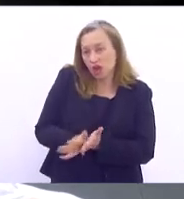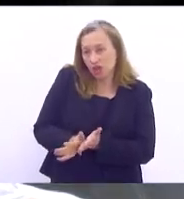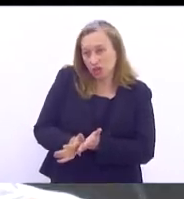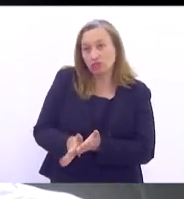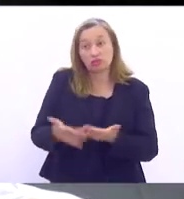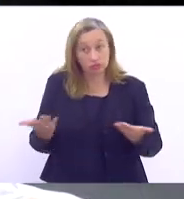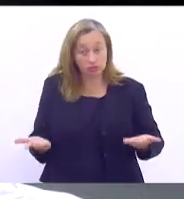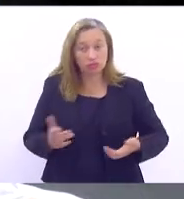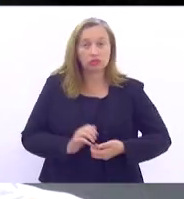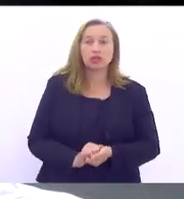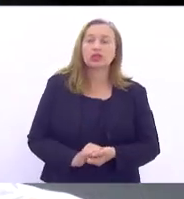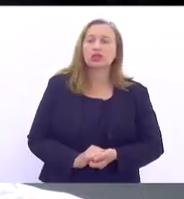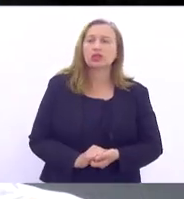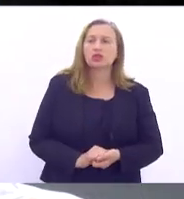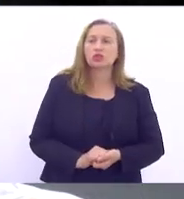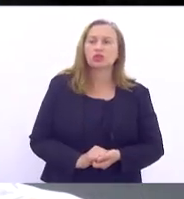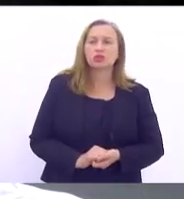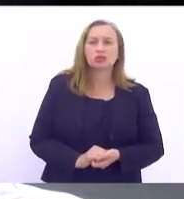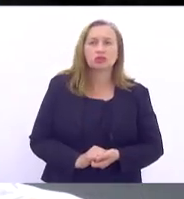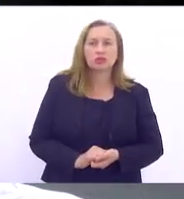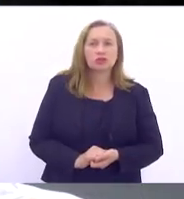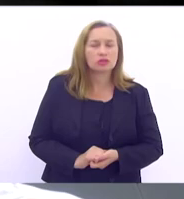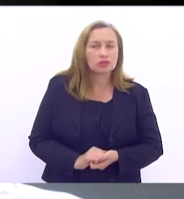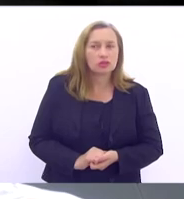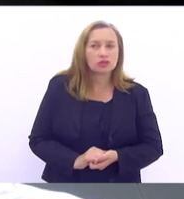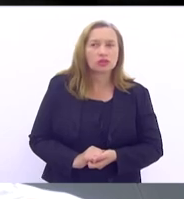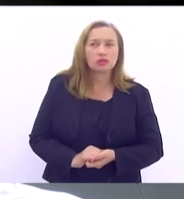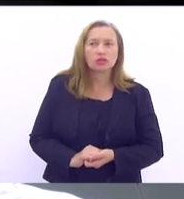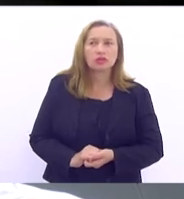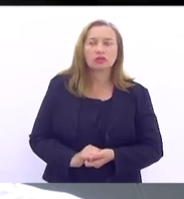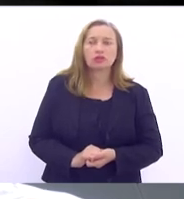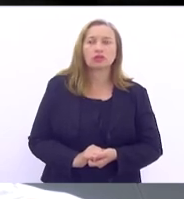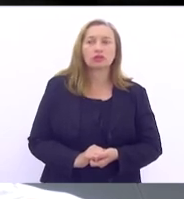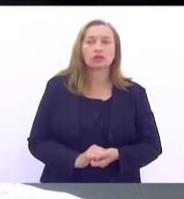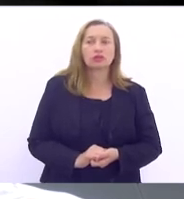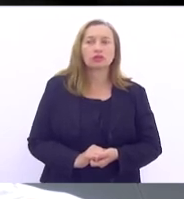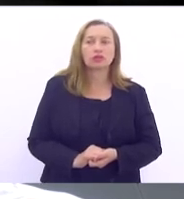projeto de lei. A única coisa que, absolutamente, quando não for